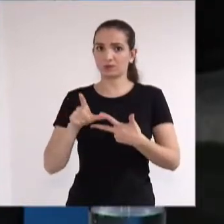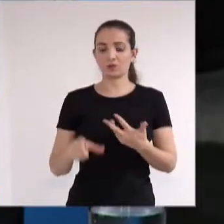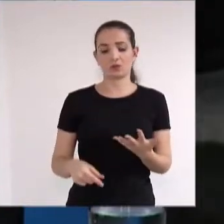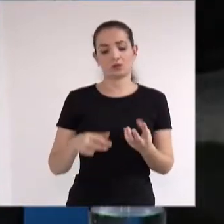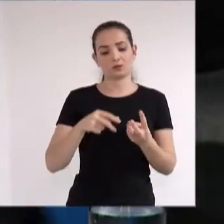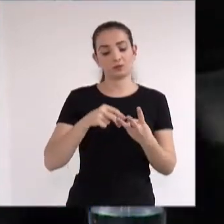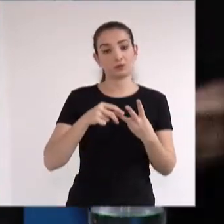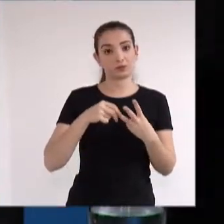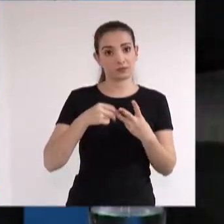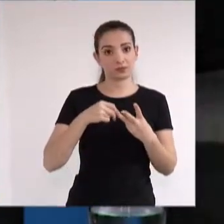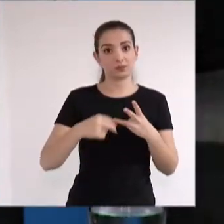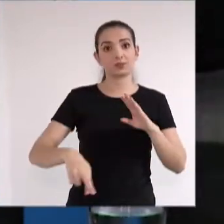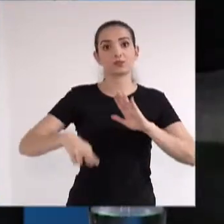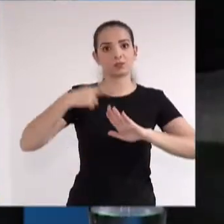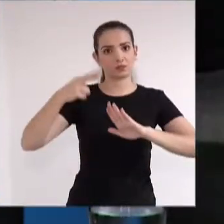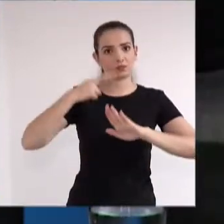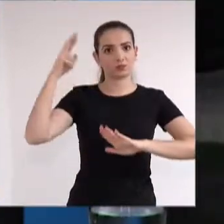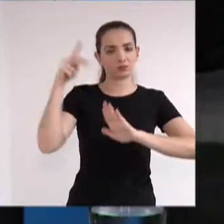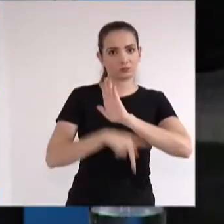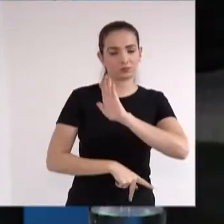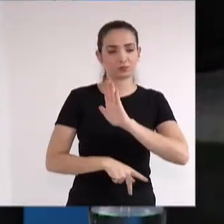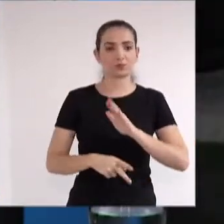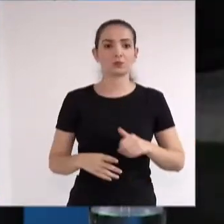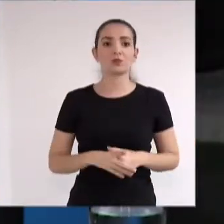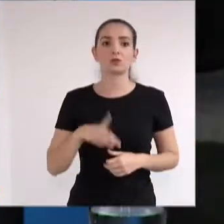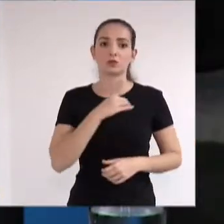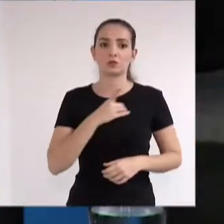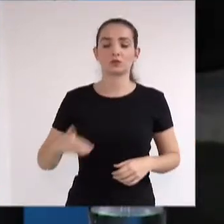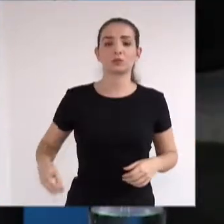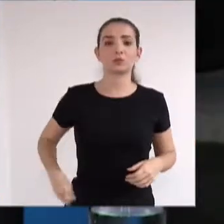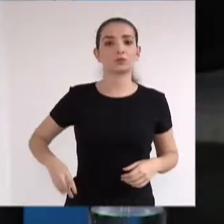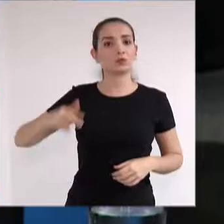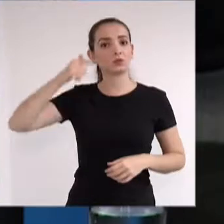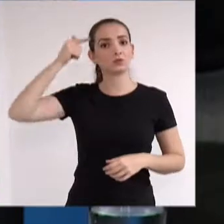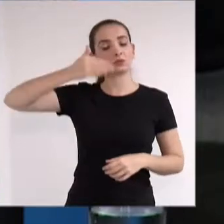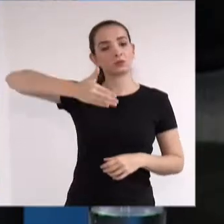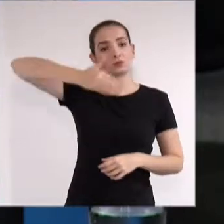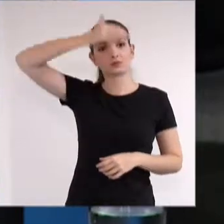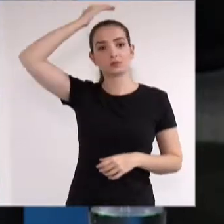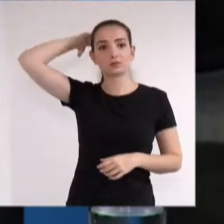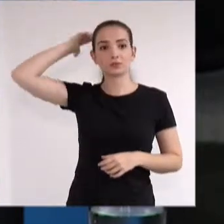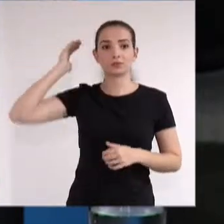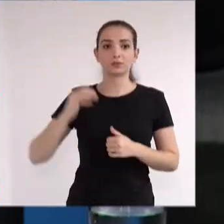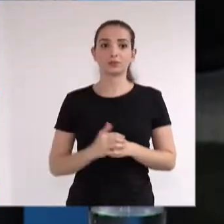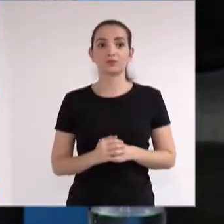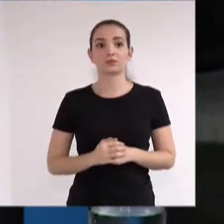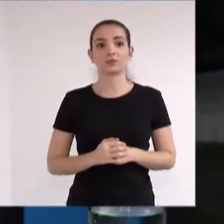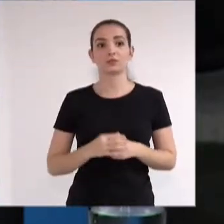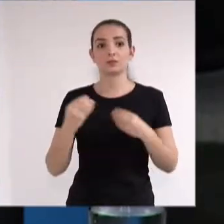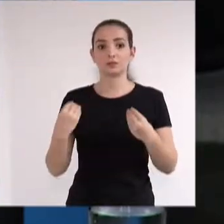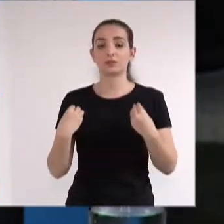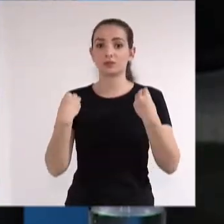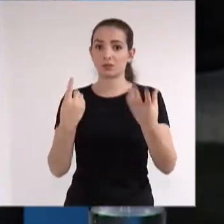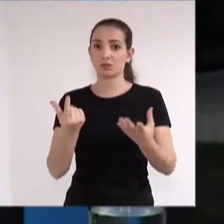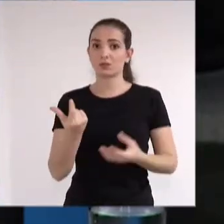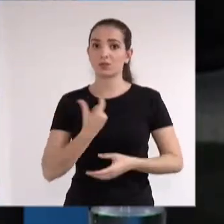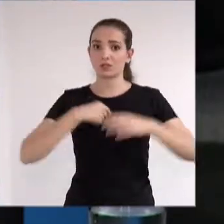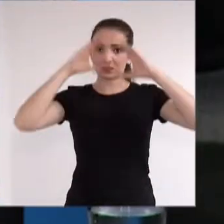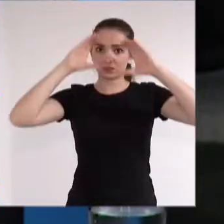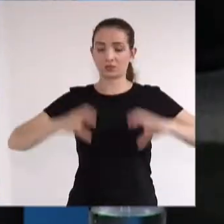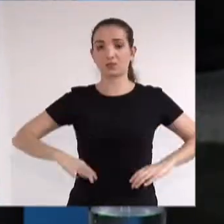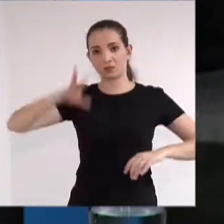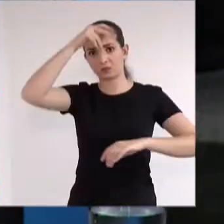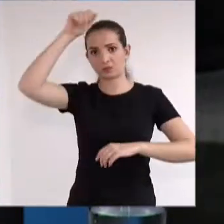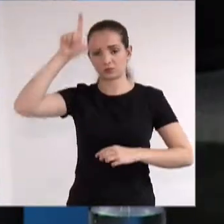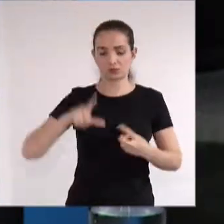de resolução de deputado Jorge Takimoto, que concede título de cidadão